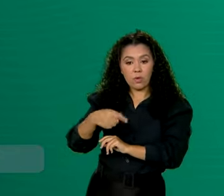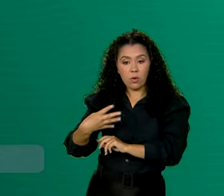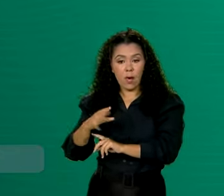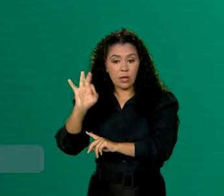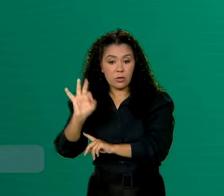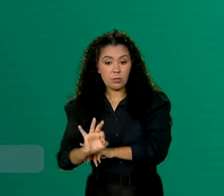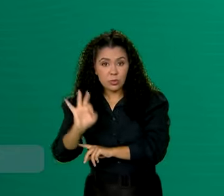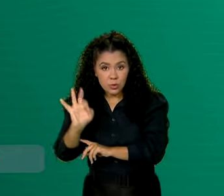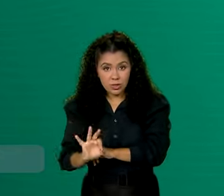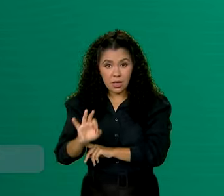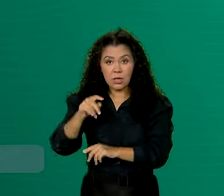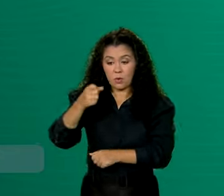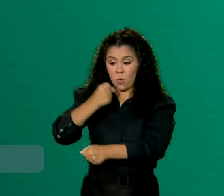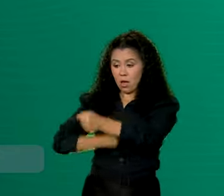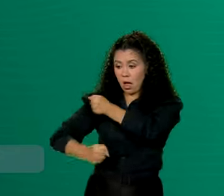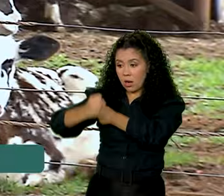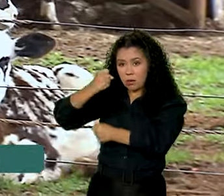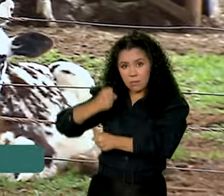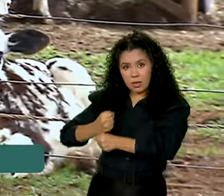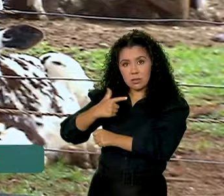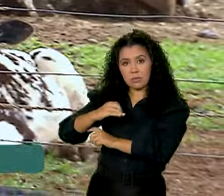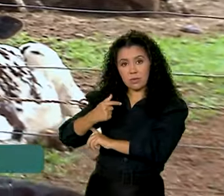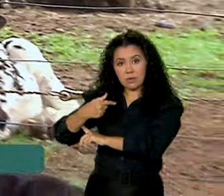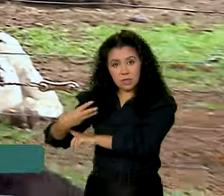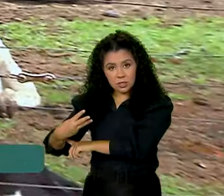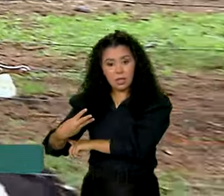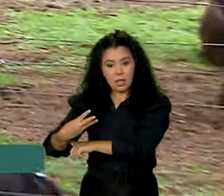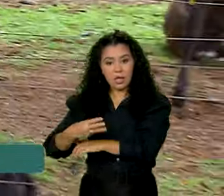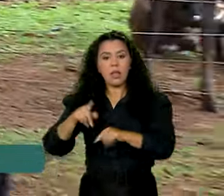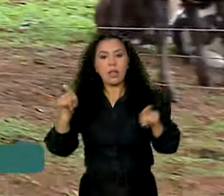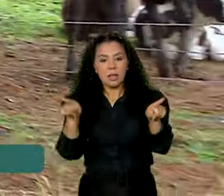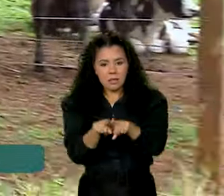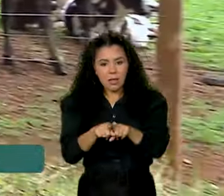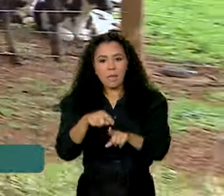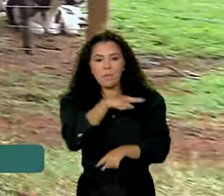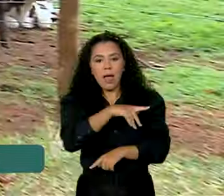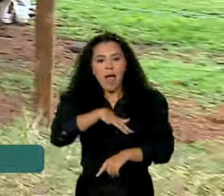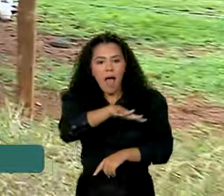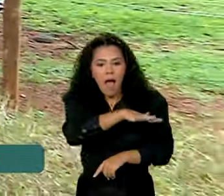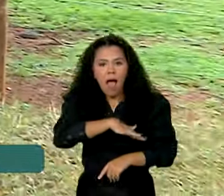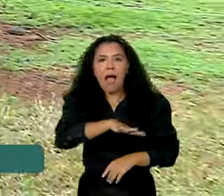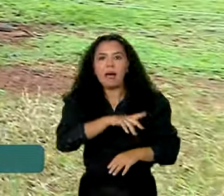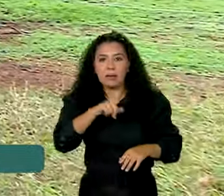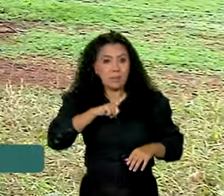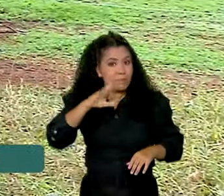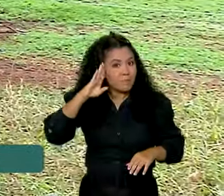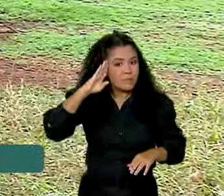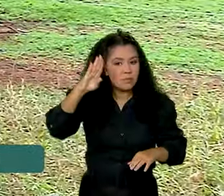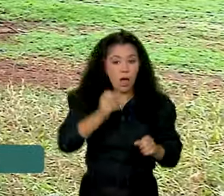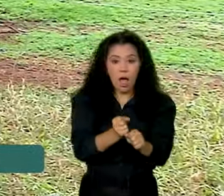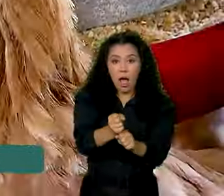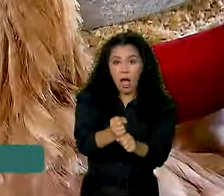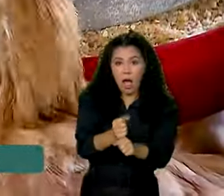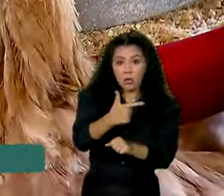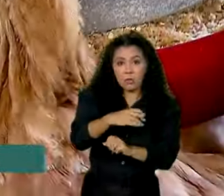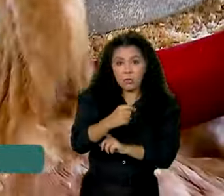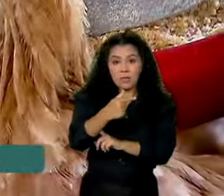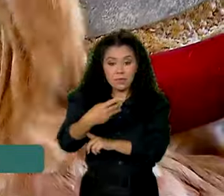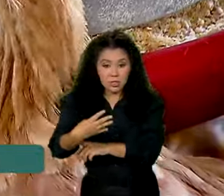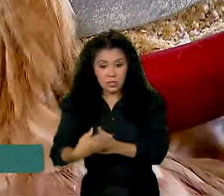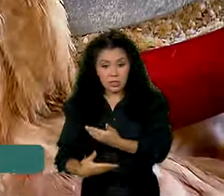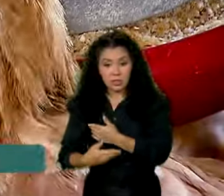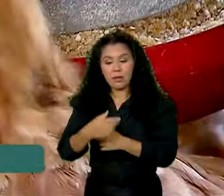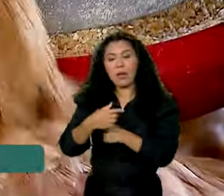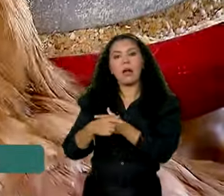8,4% do país no ano passado. A pecuária também se destaca. Em 2023, ocupou